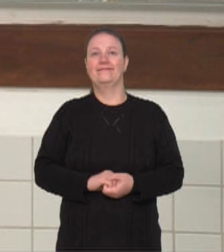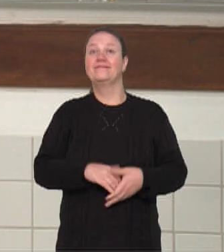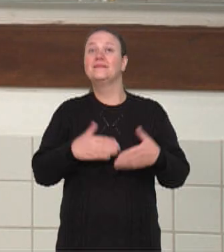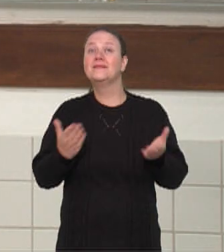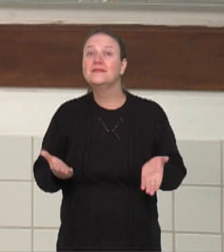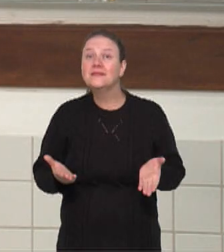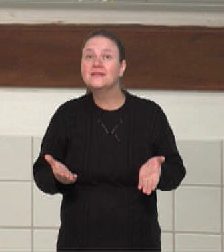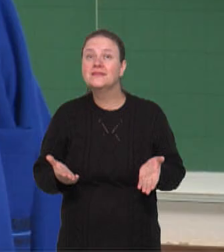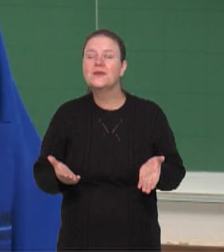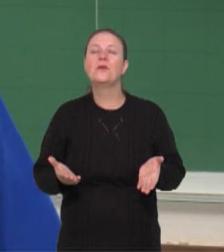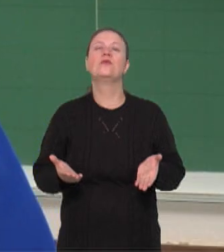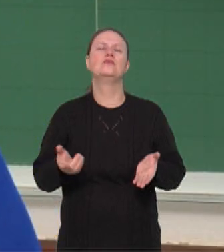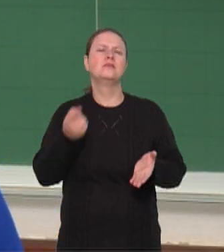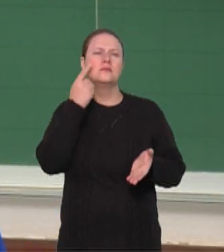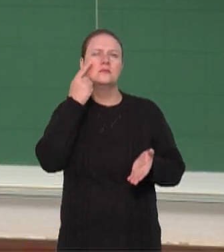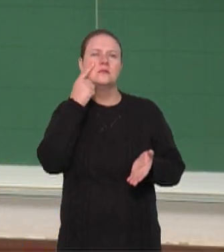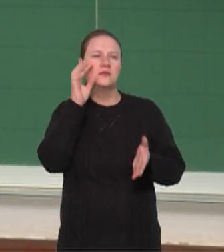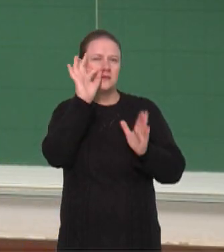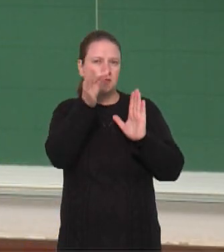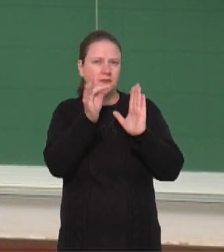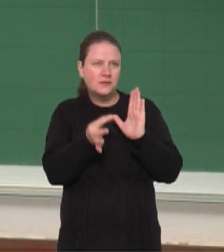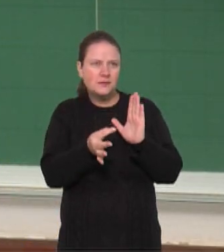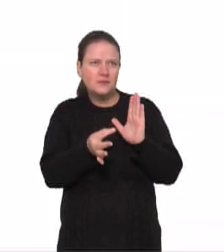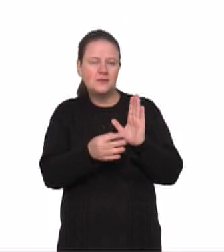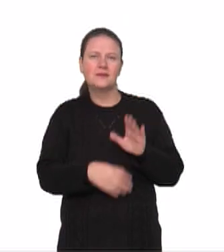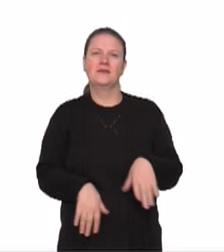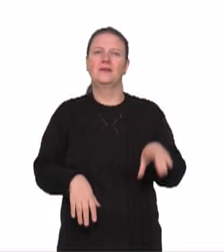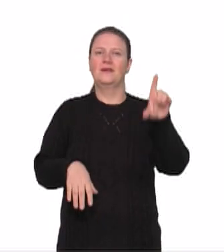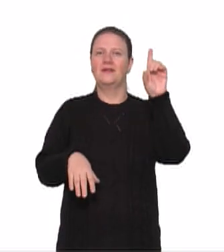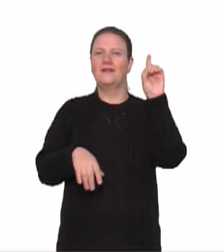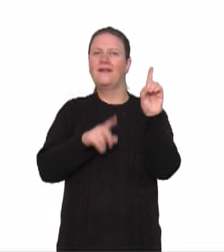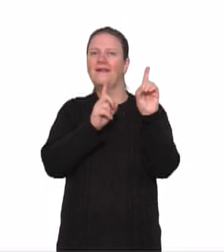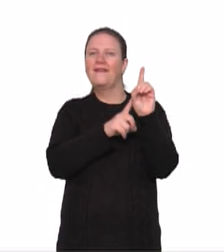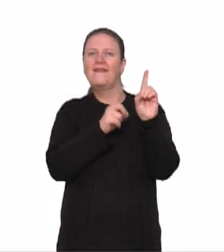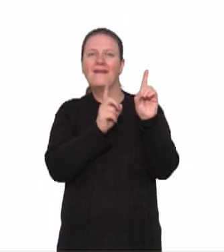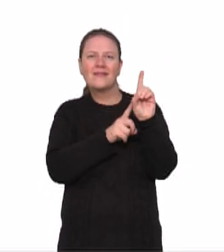Então, pessoal, vamos verificar quem acertou aí mais essa questão, olha lá.